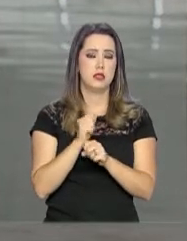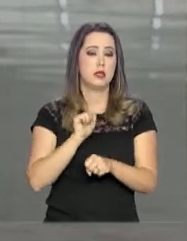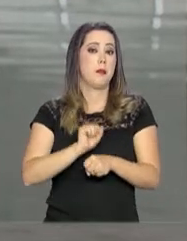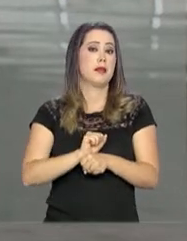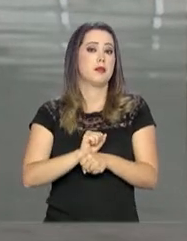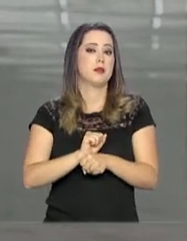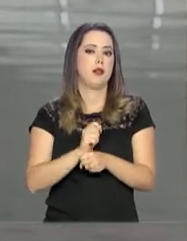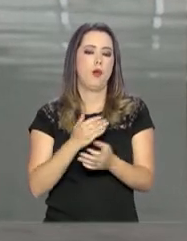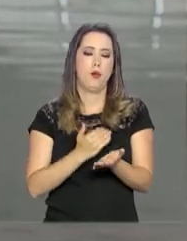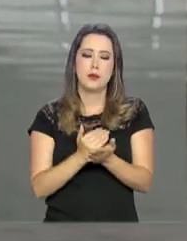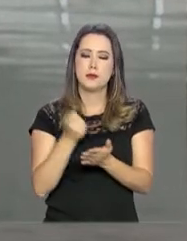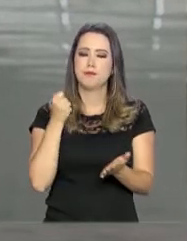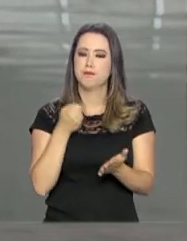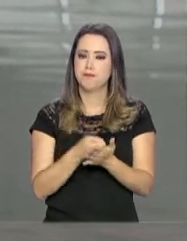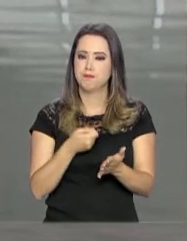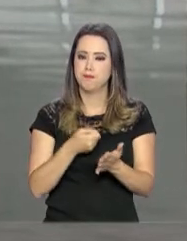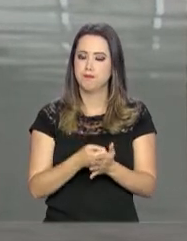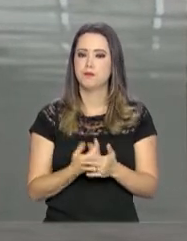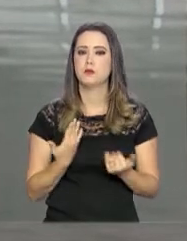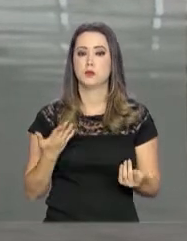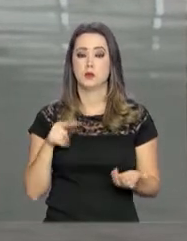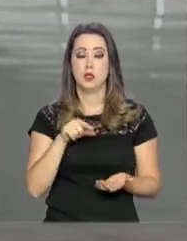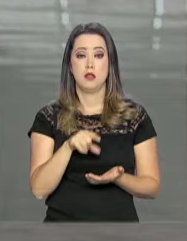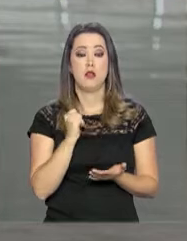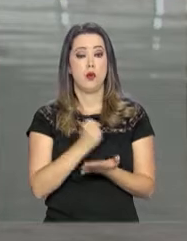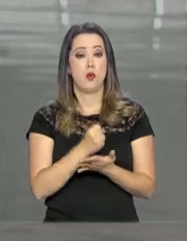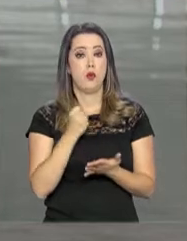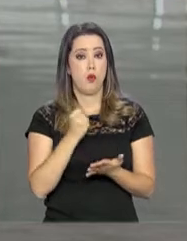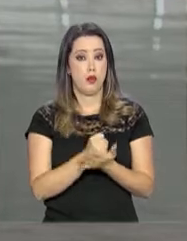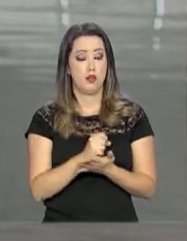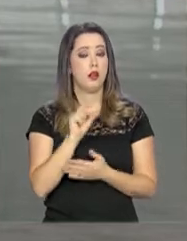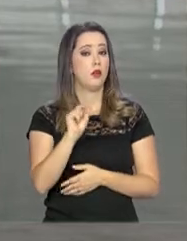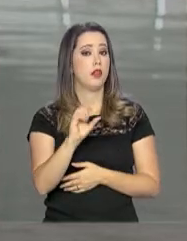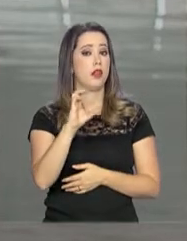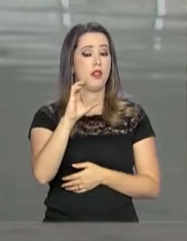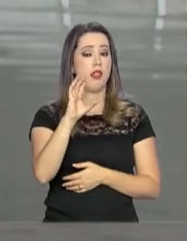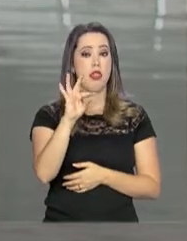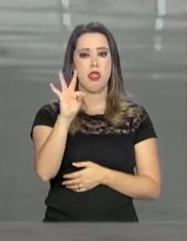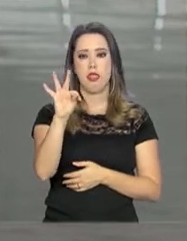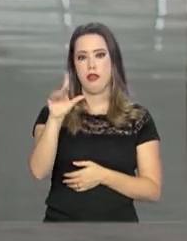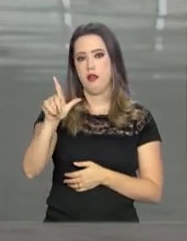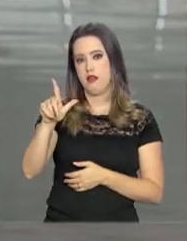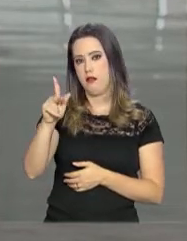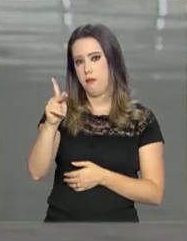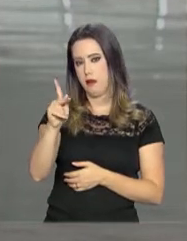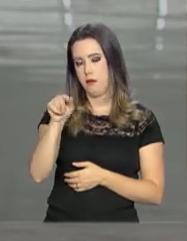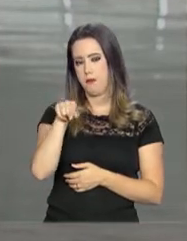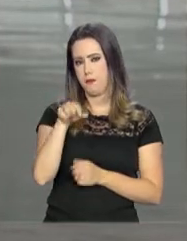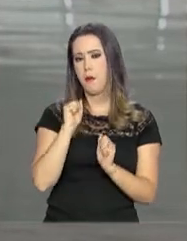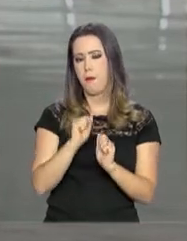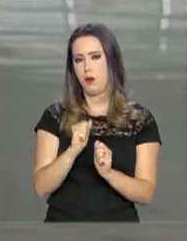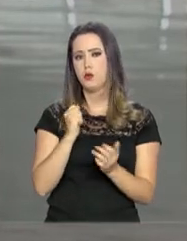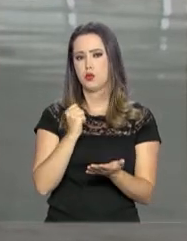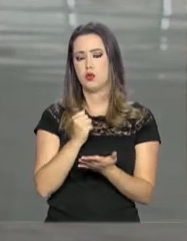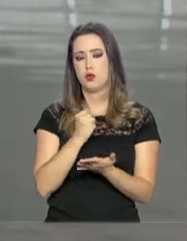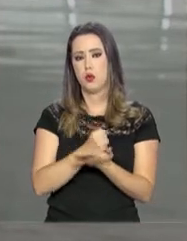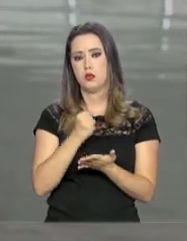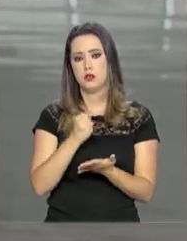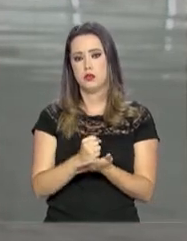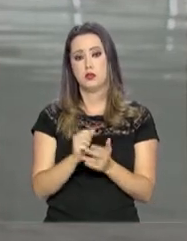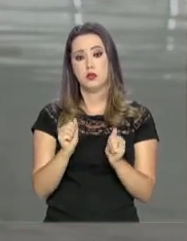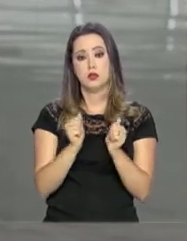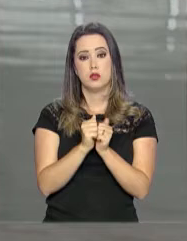Os recursos, eles vão ser contratados aí com base na TLP, que é a taxa de longo prazo, e poderão ser contratados junto